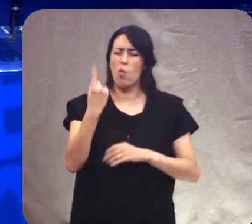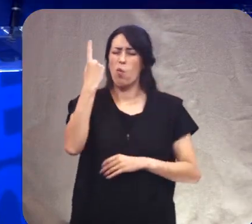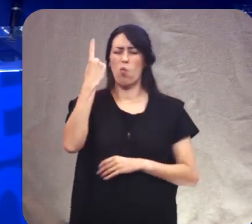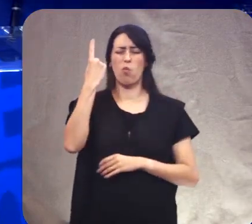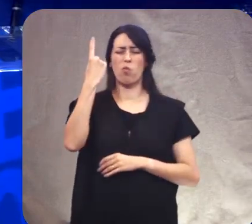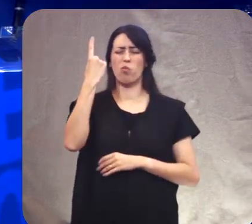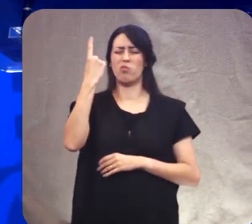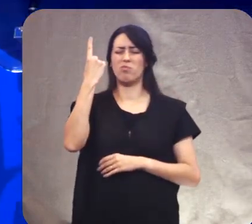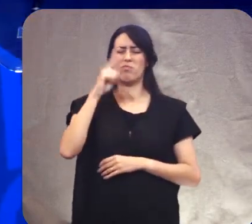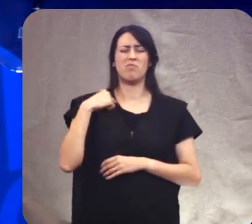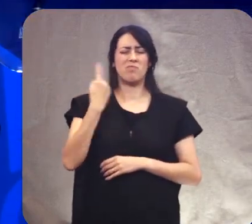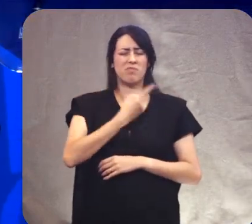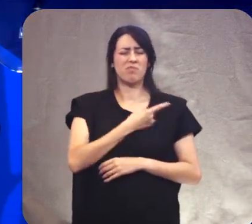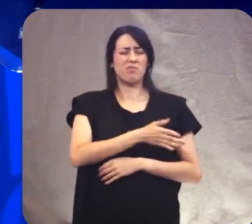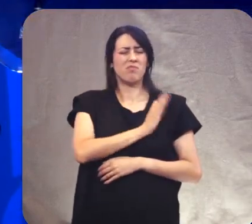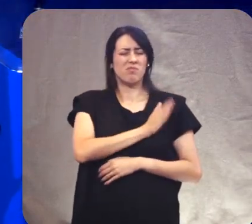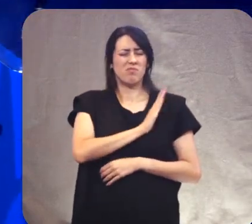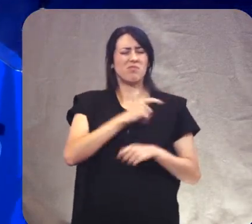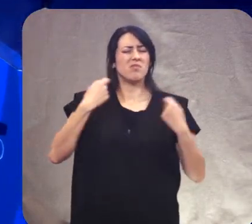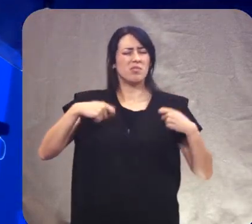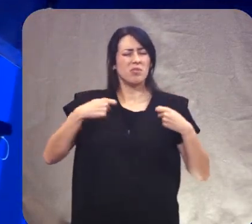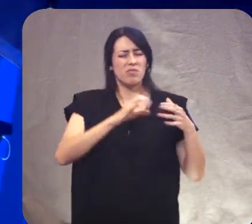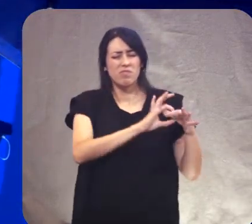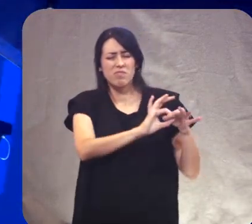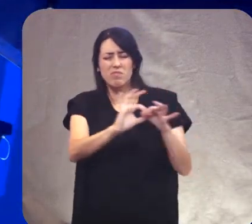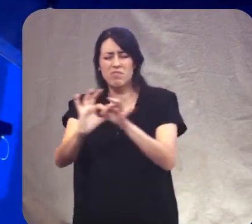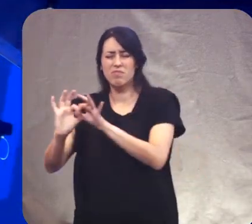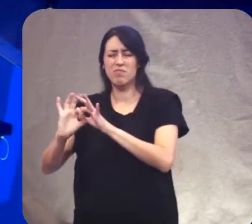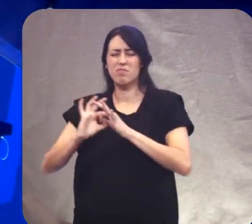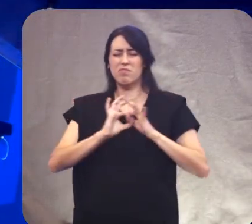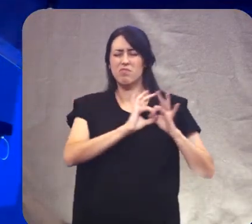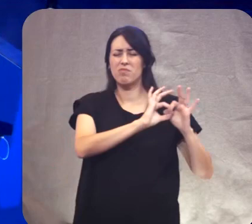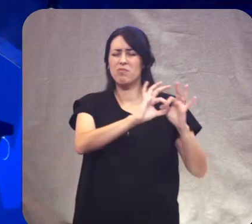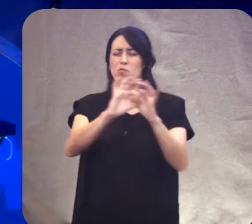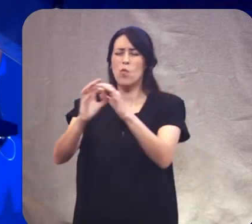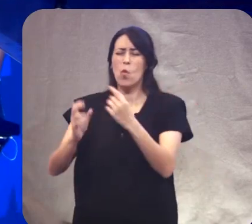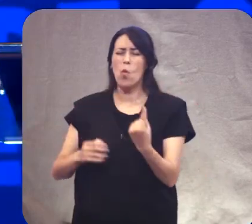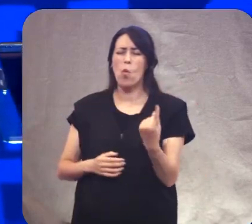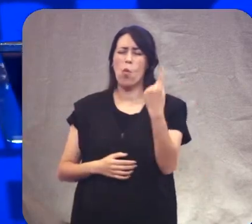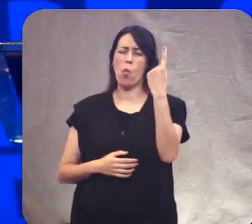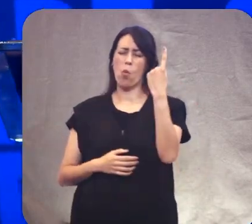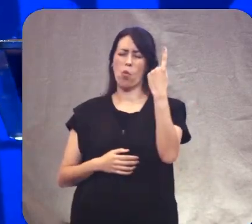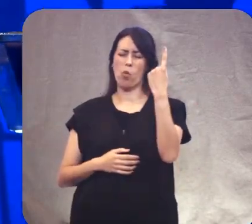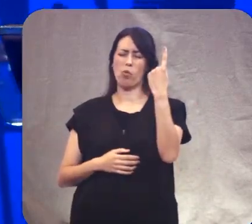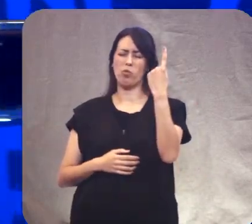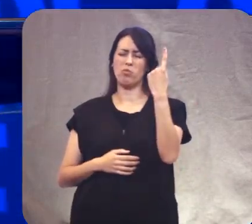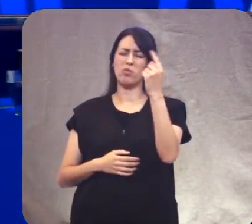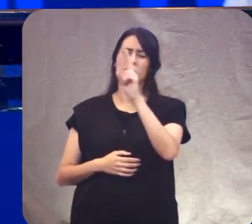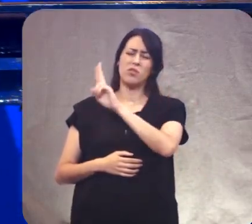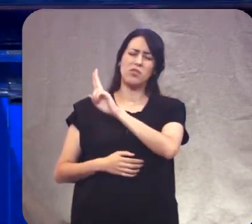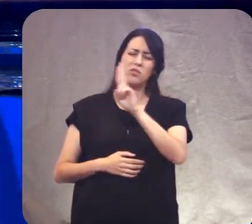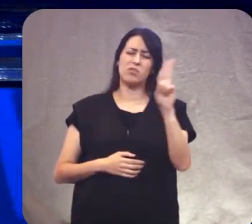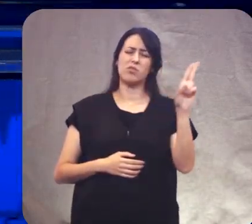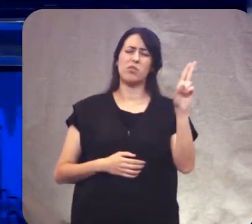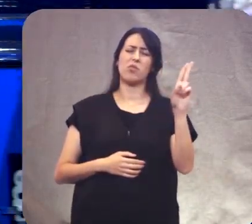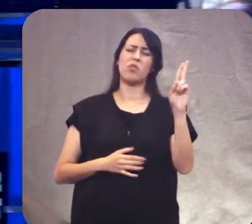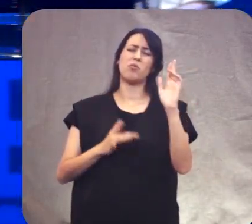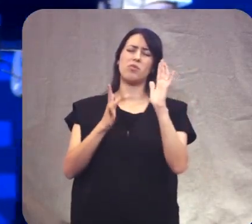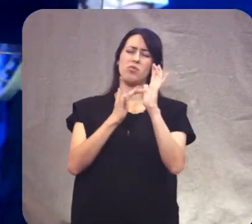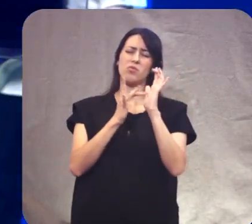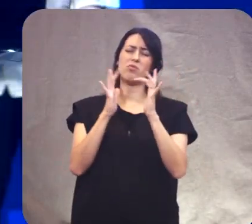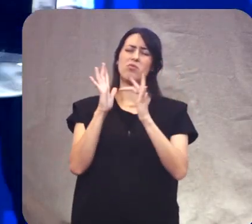Faz os nossos corações convergirem. Nos faz um, Senhor. Nos torna um, Pai. Em nome